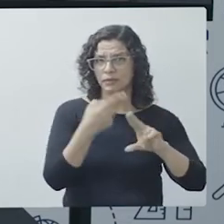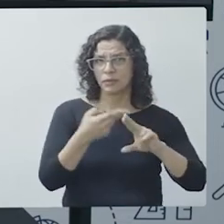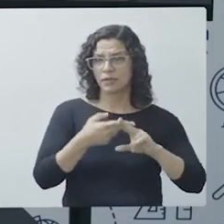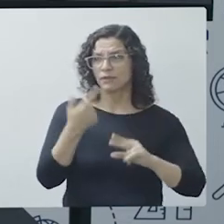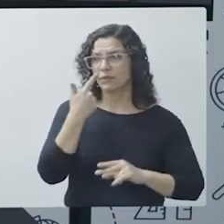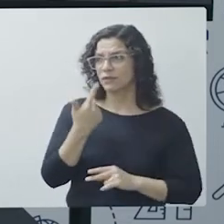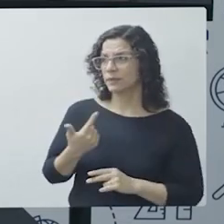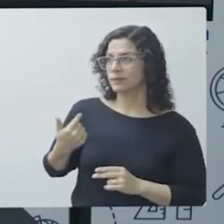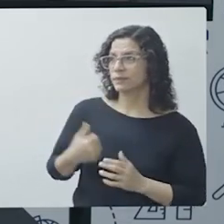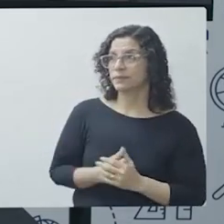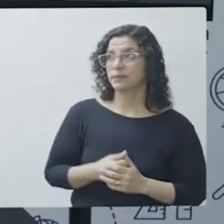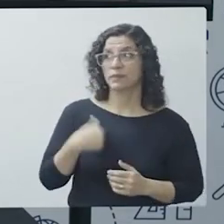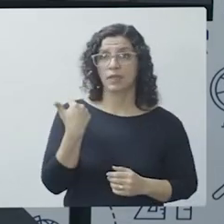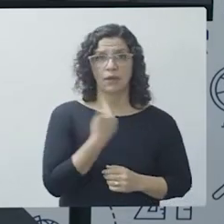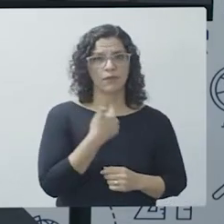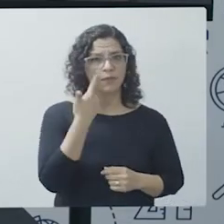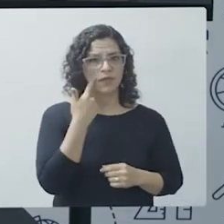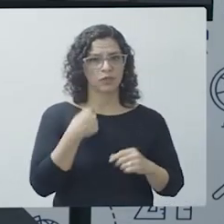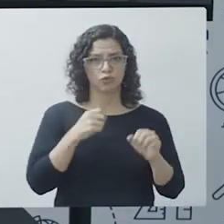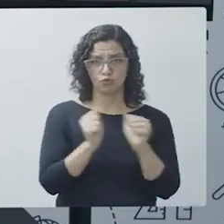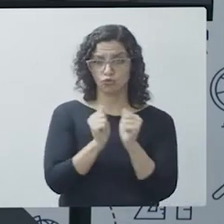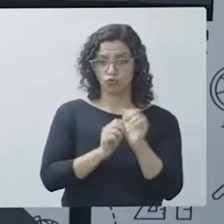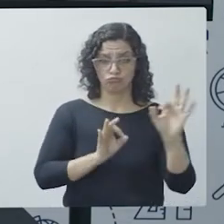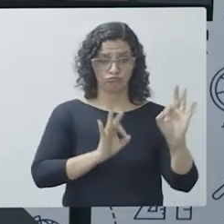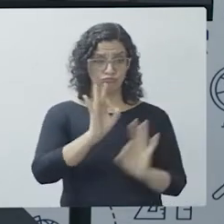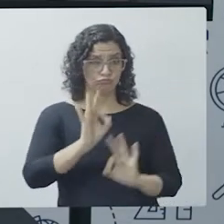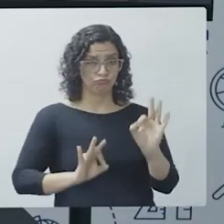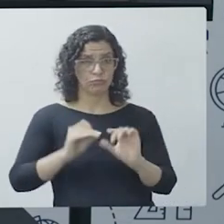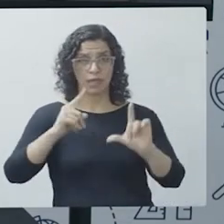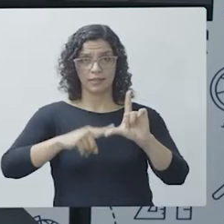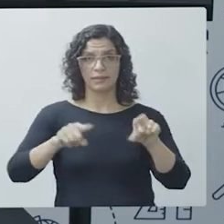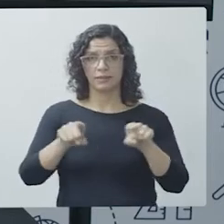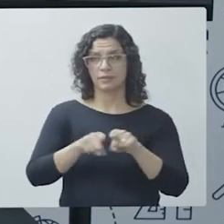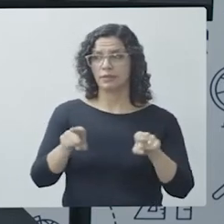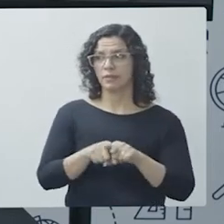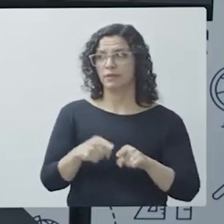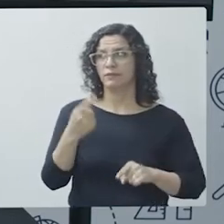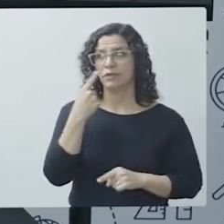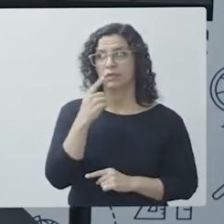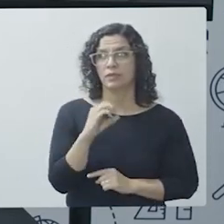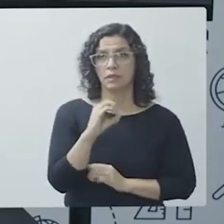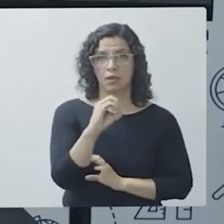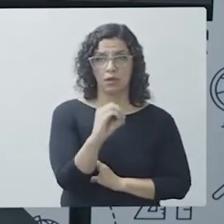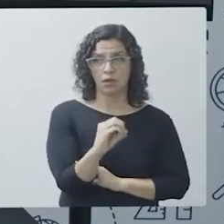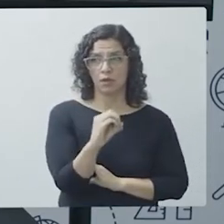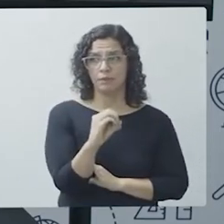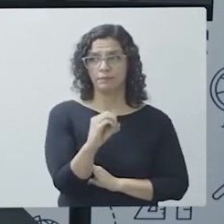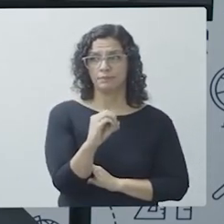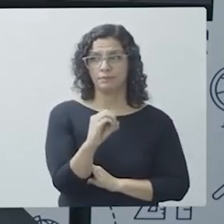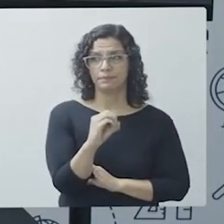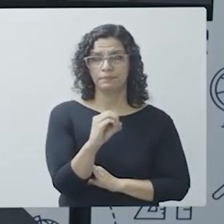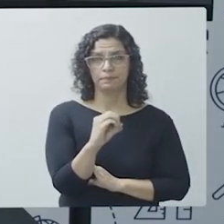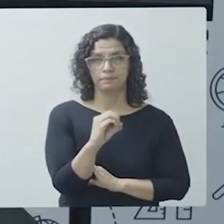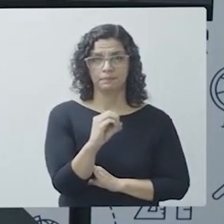nosso baú. Então, vão pegando aí as letras. Letra O.